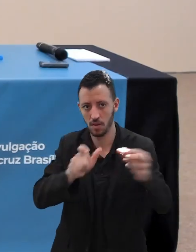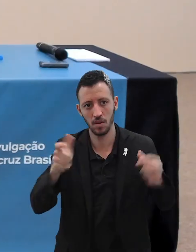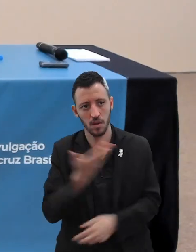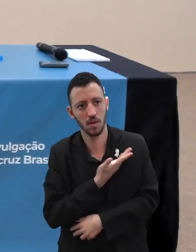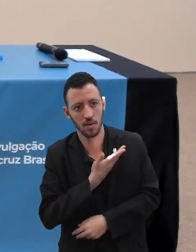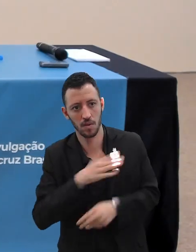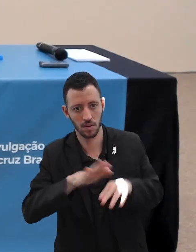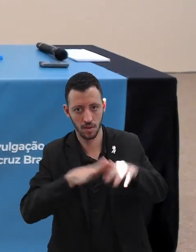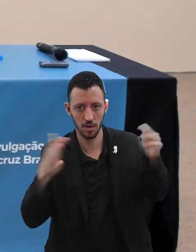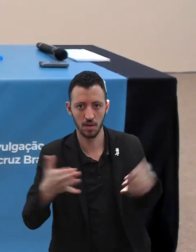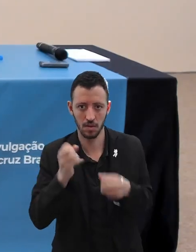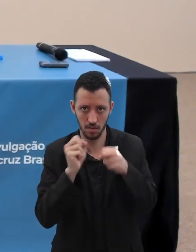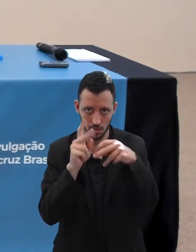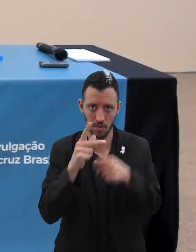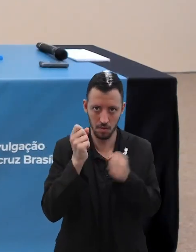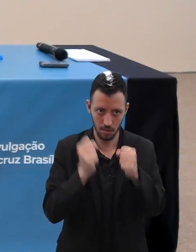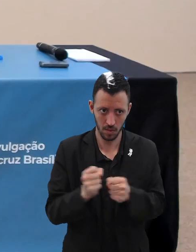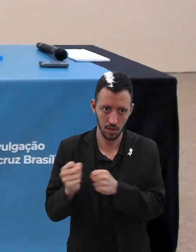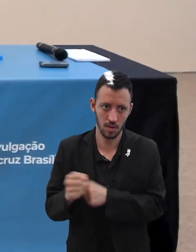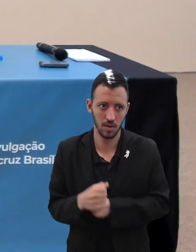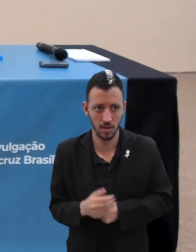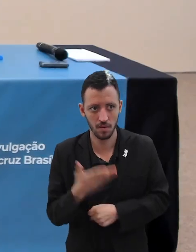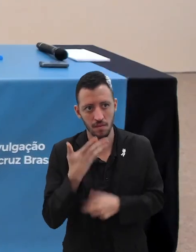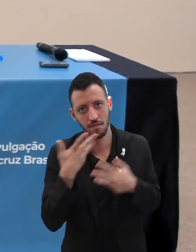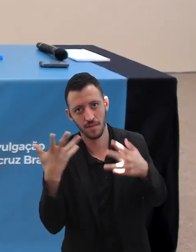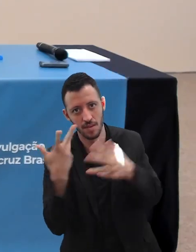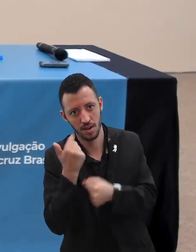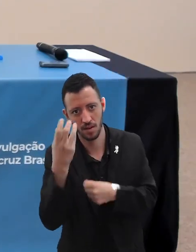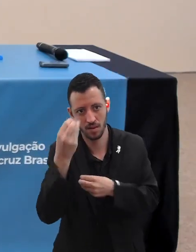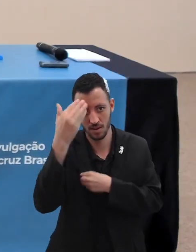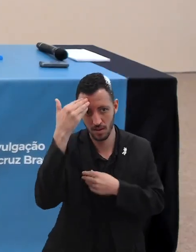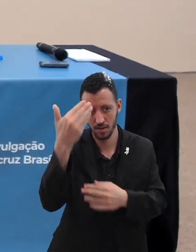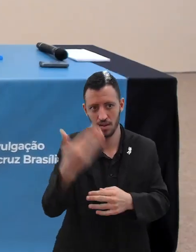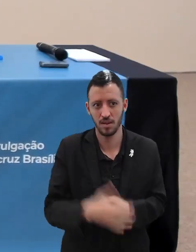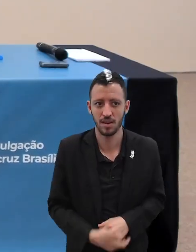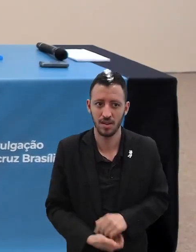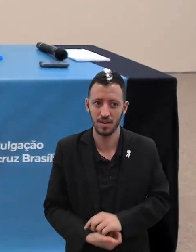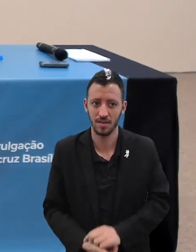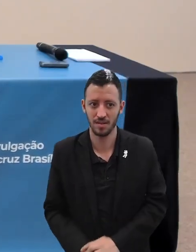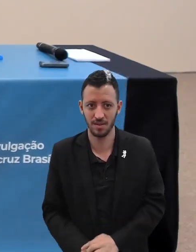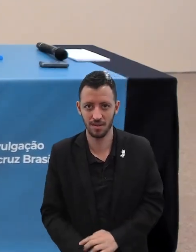com os outros colegas da mesa, pode ser? Então, maravilha, muito obrigada.